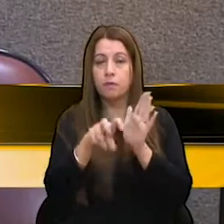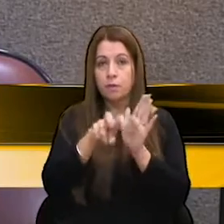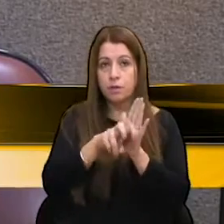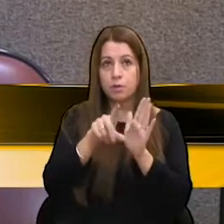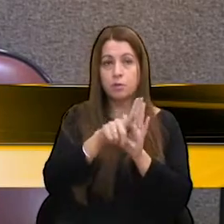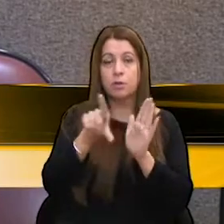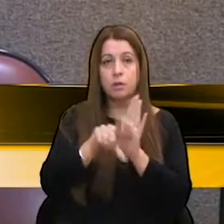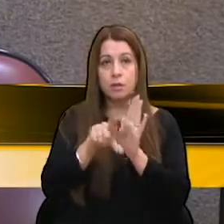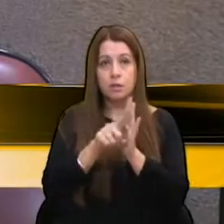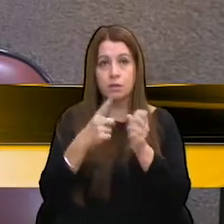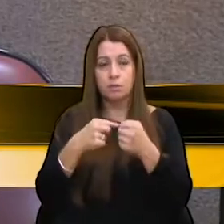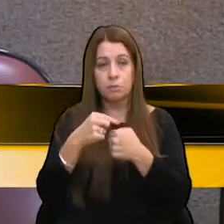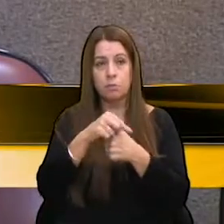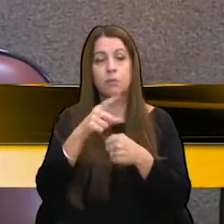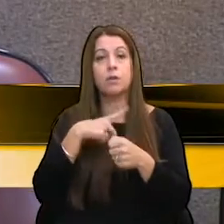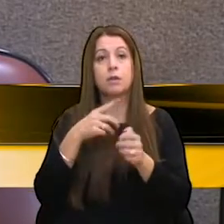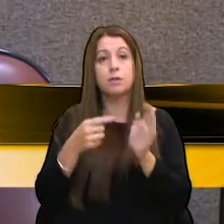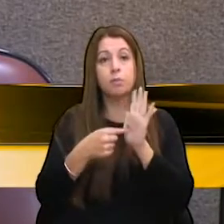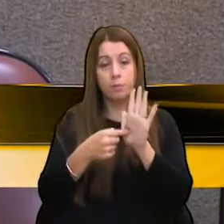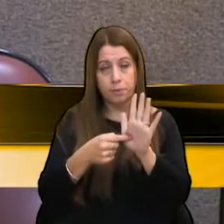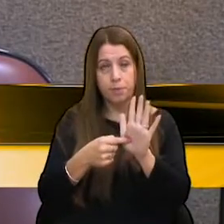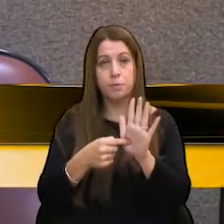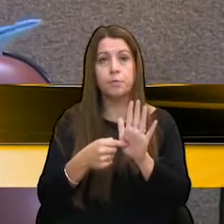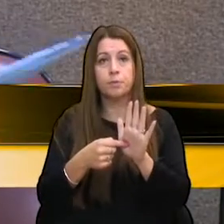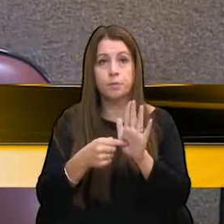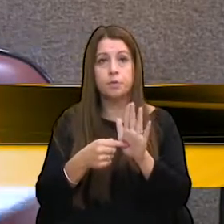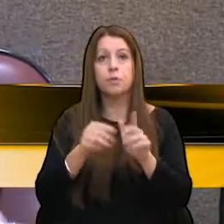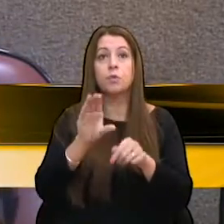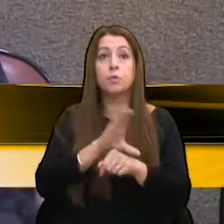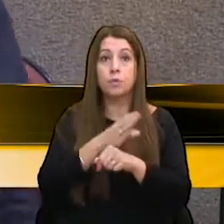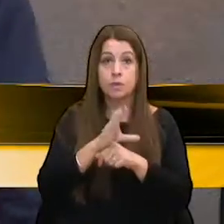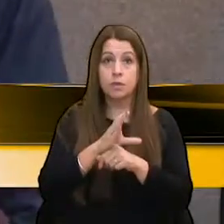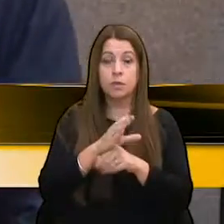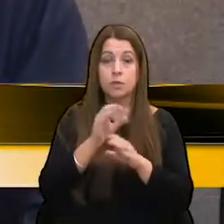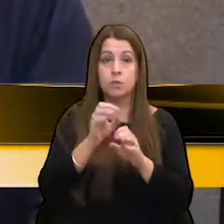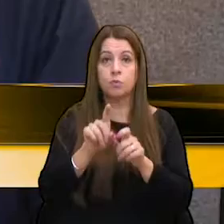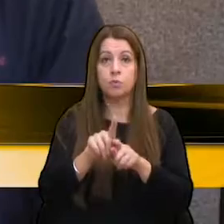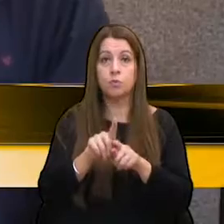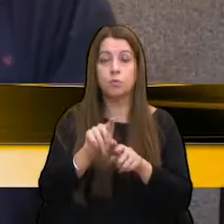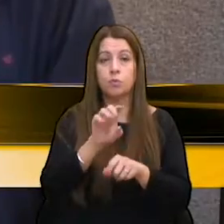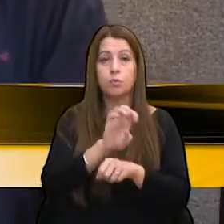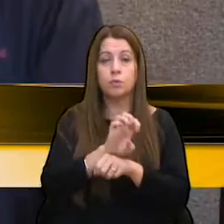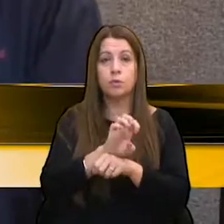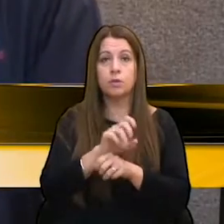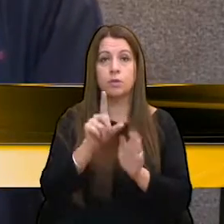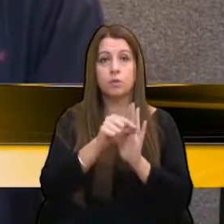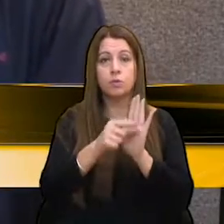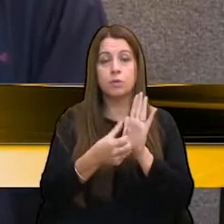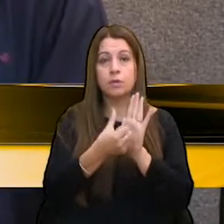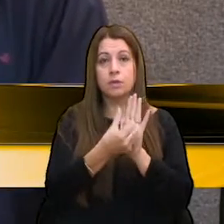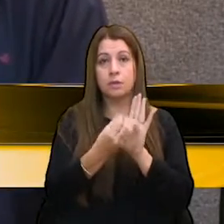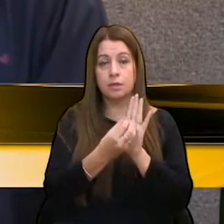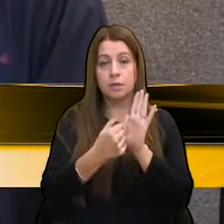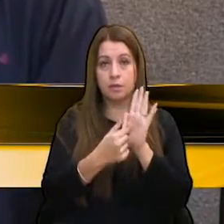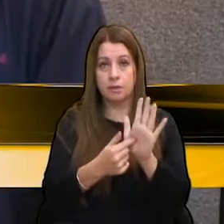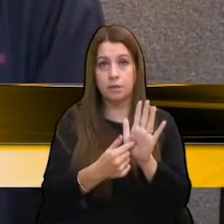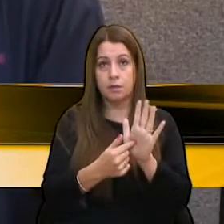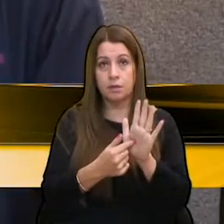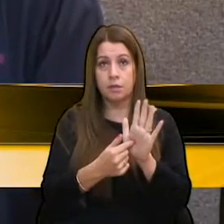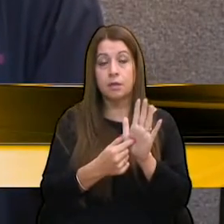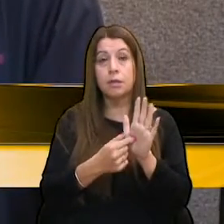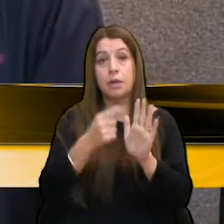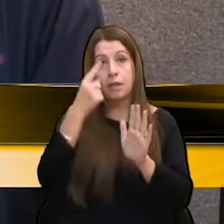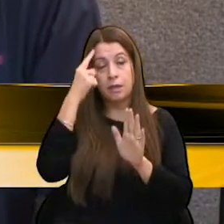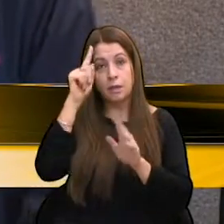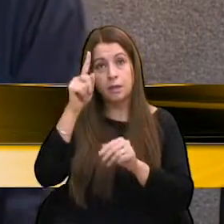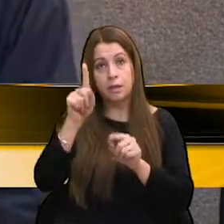Lei Orgânica Municipal, que prevê. Constituição do Estado. Artigo 60. São de iniciativa